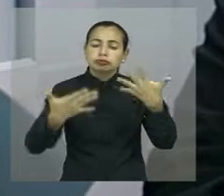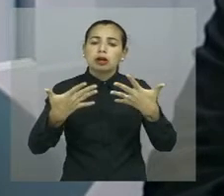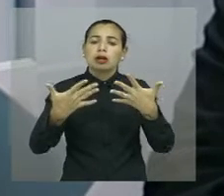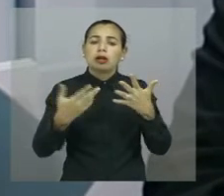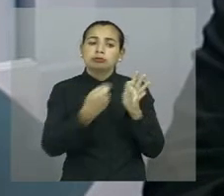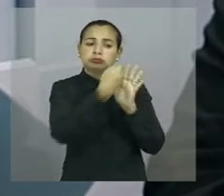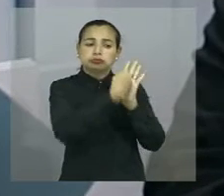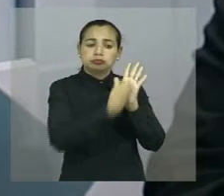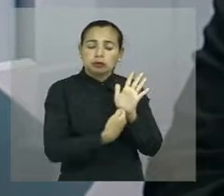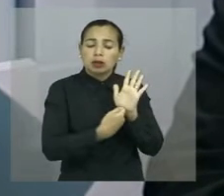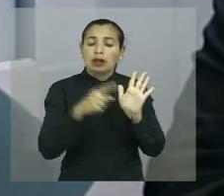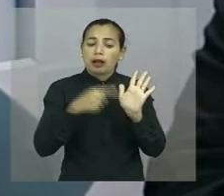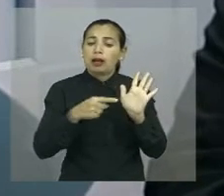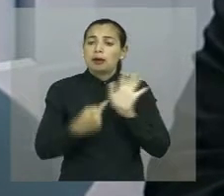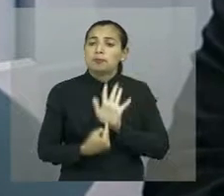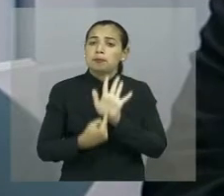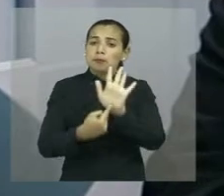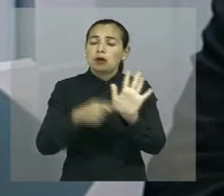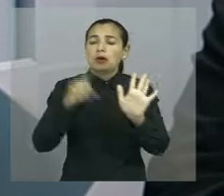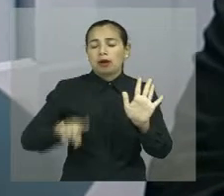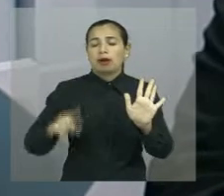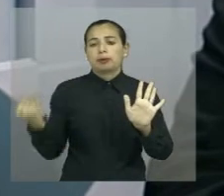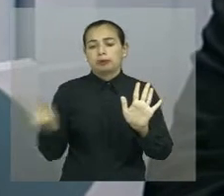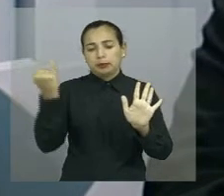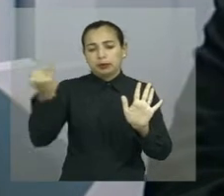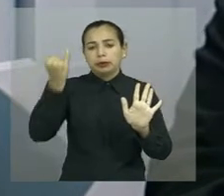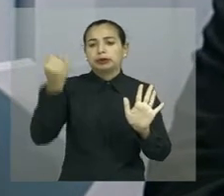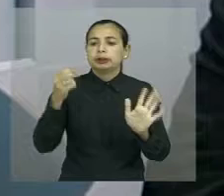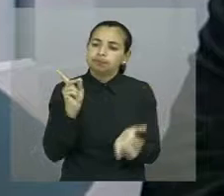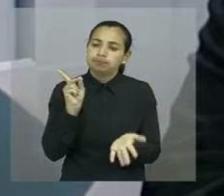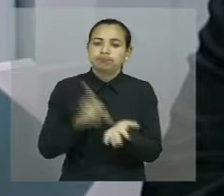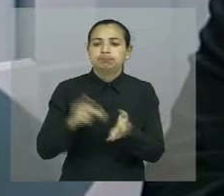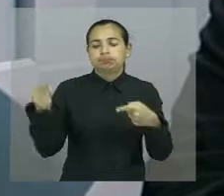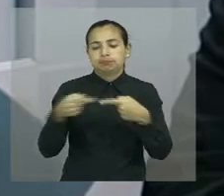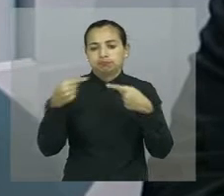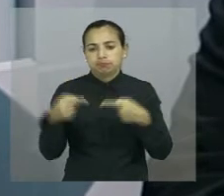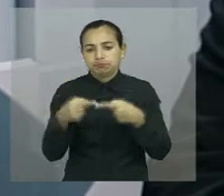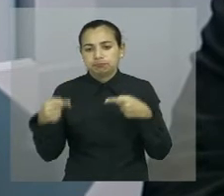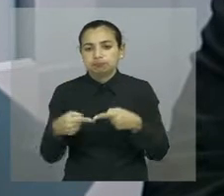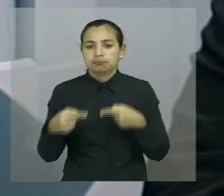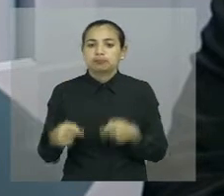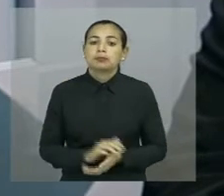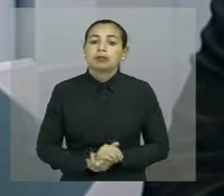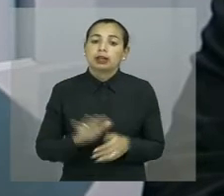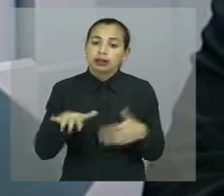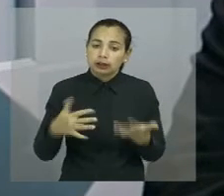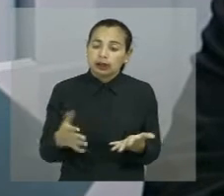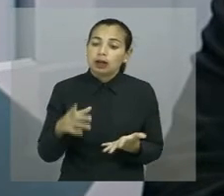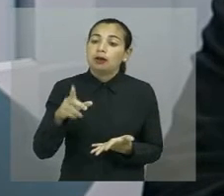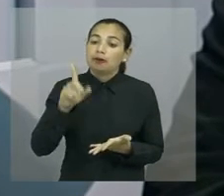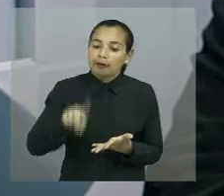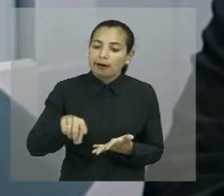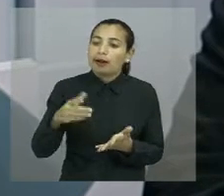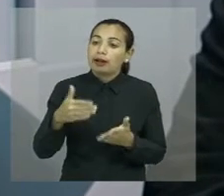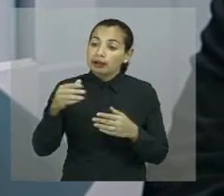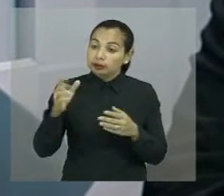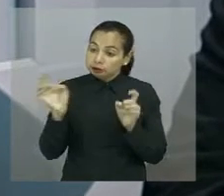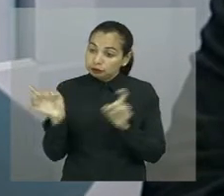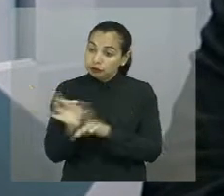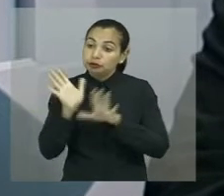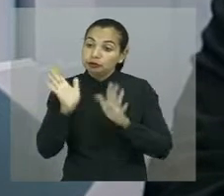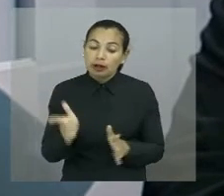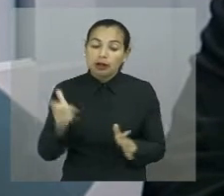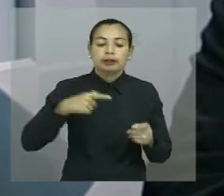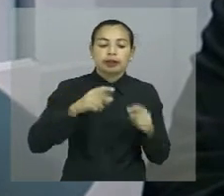terminativo, mas sobre a importância e sobre o mérito da questão. E aí nós fazemos as nossas reuniões da Comissão de